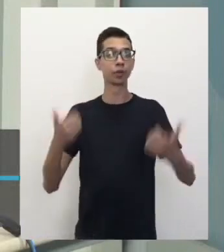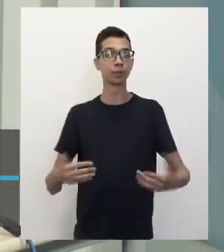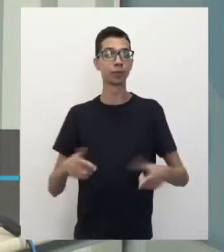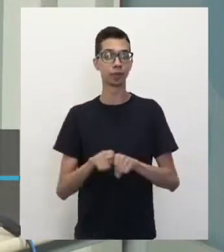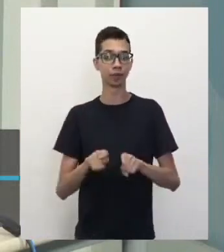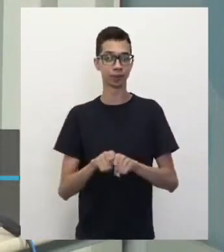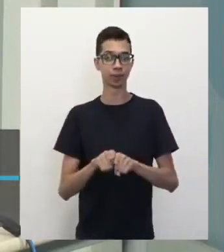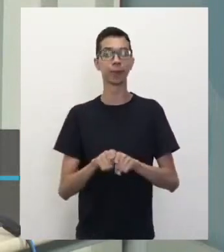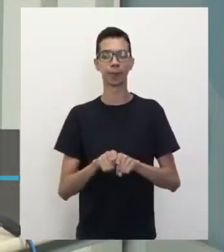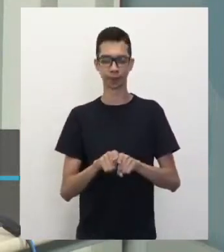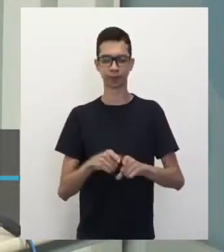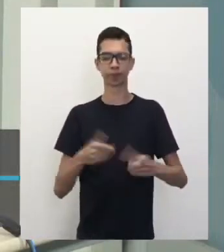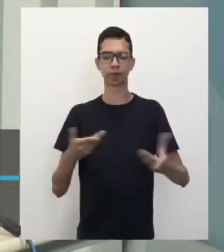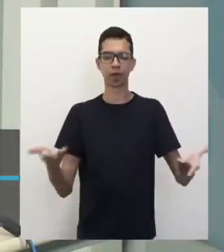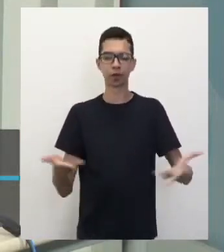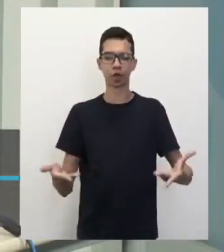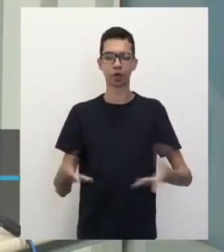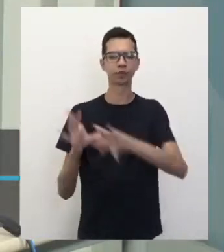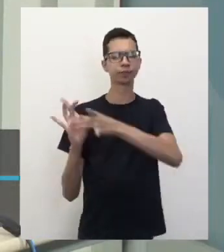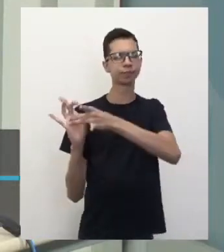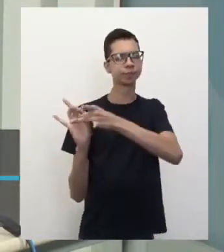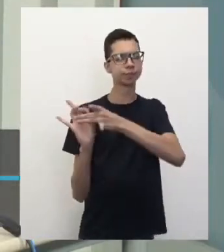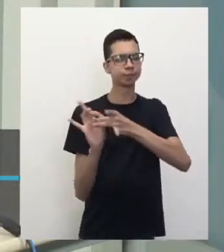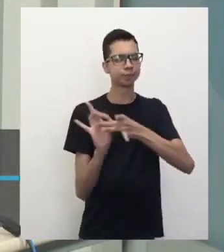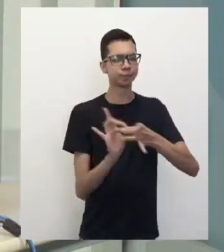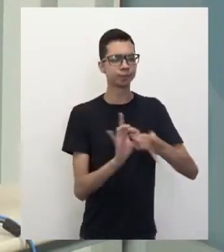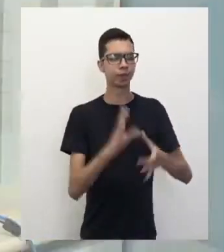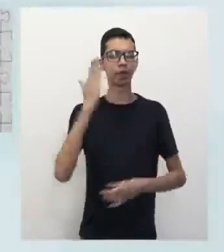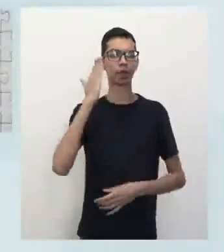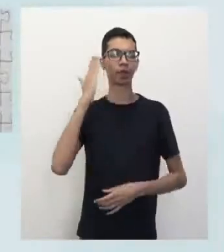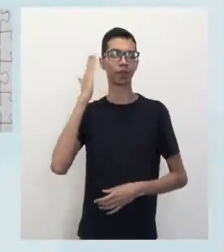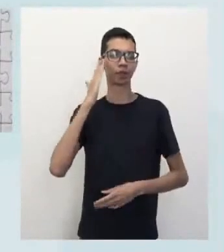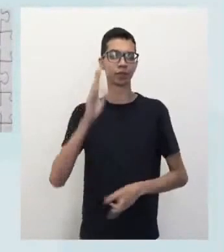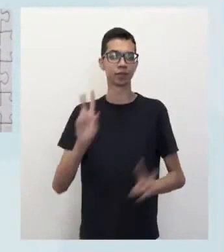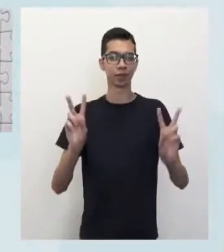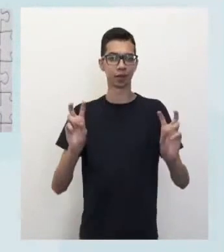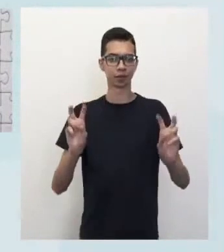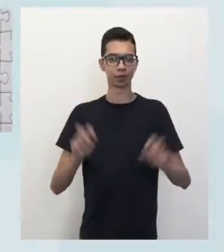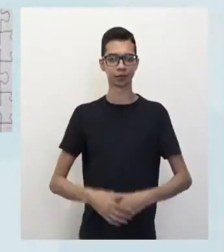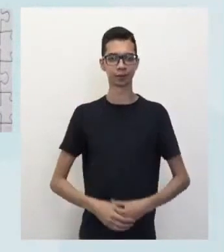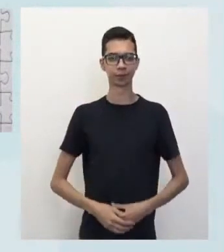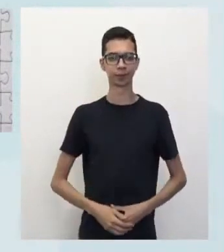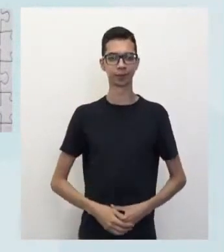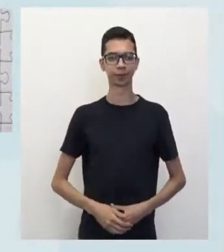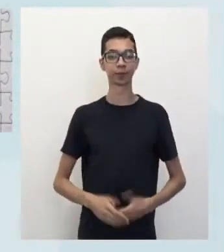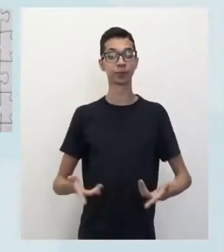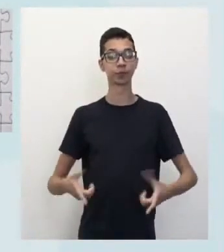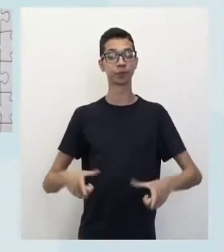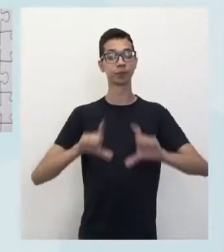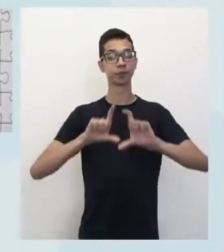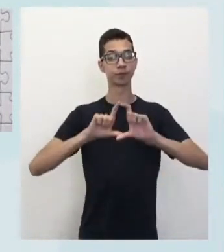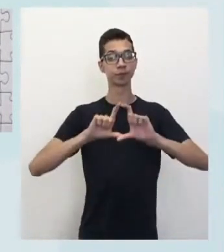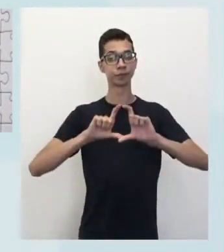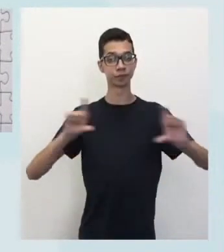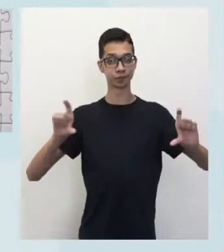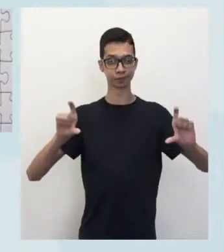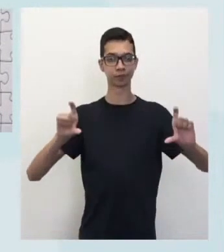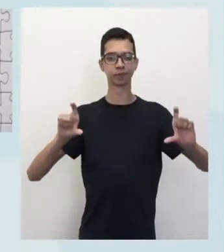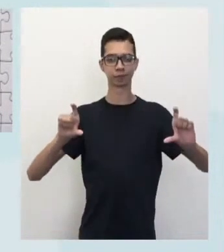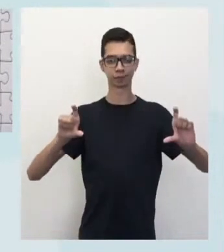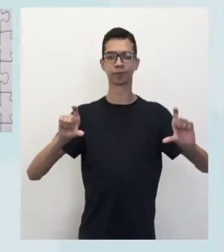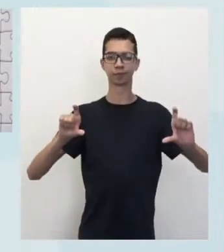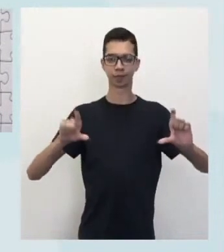Agora, então, vamos lá à contextualização, essa parte. Para que uma oração atinja sua proposta enunciada,